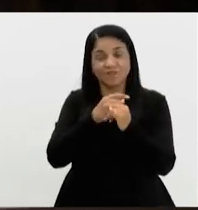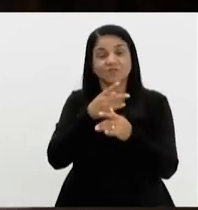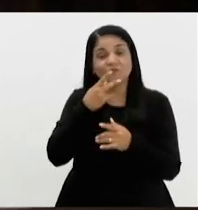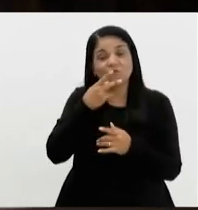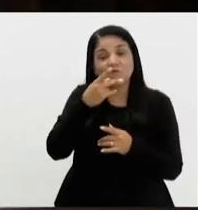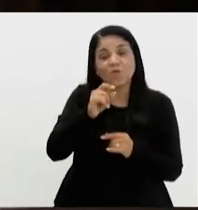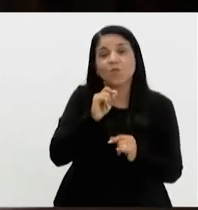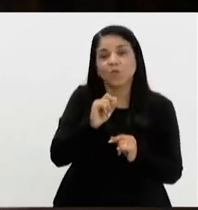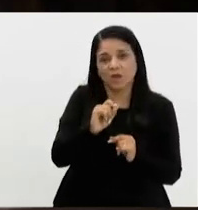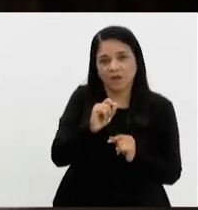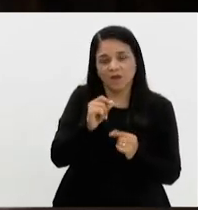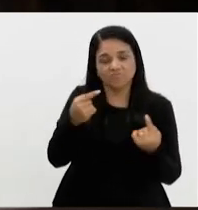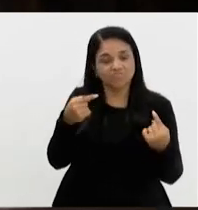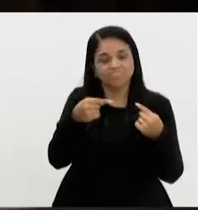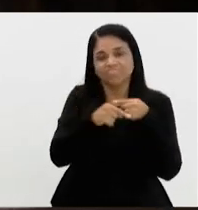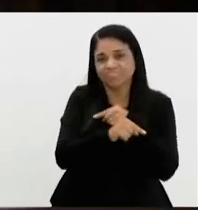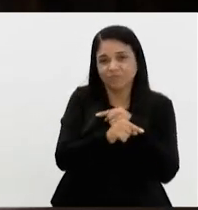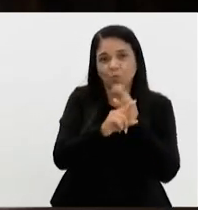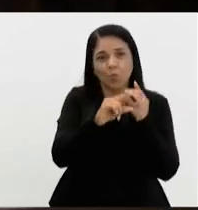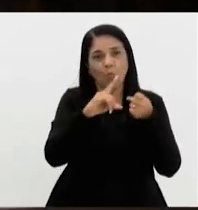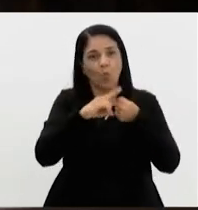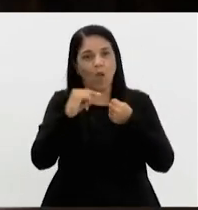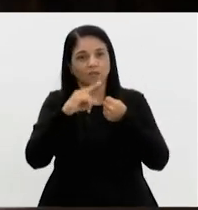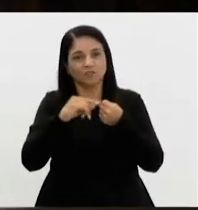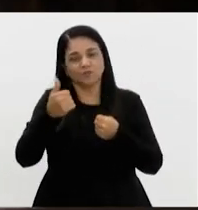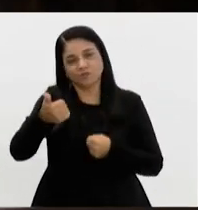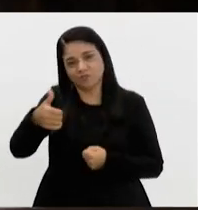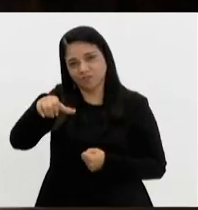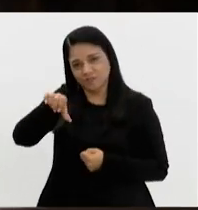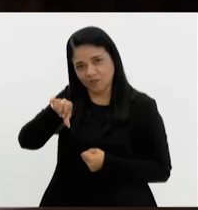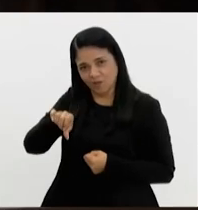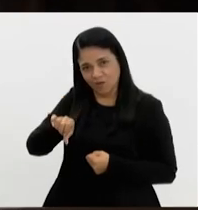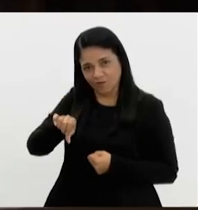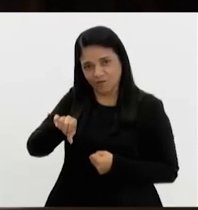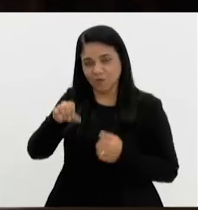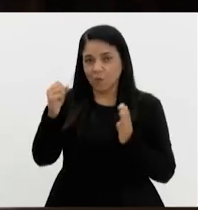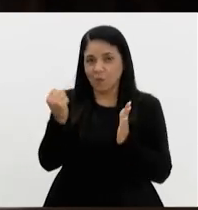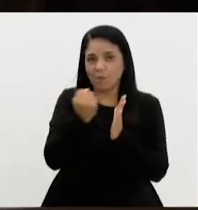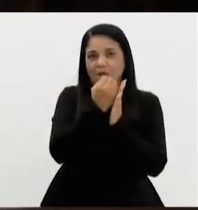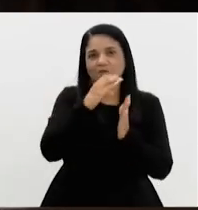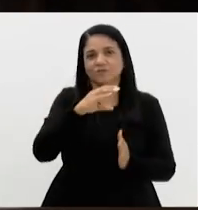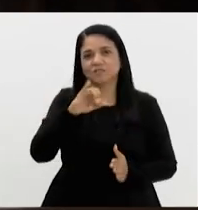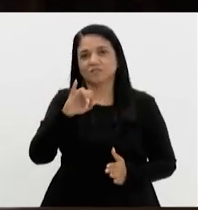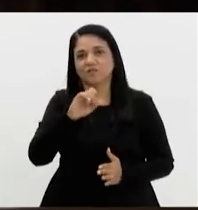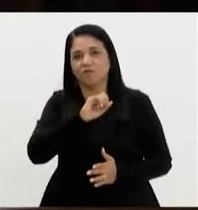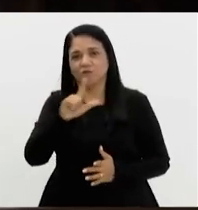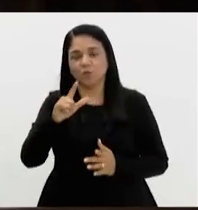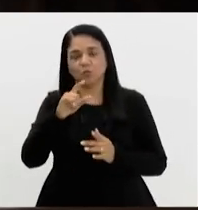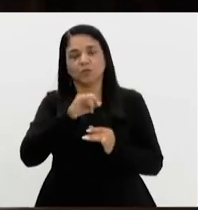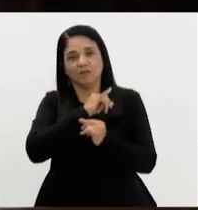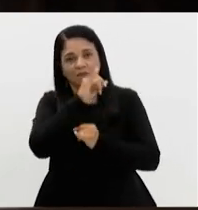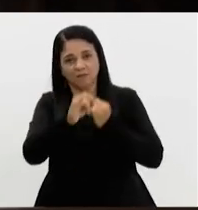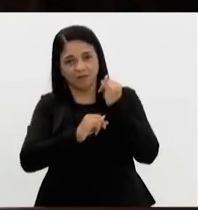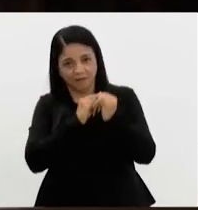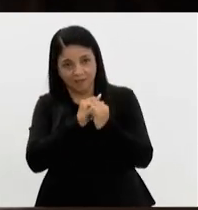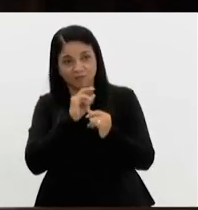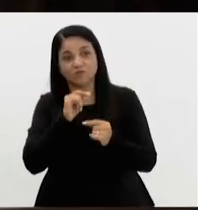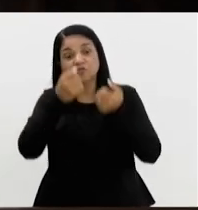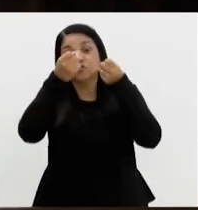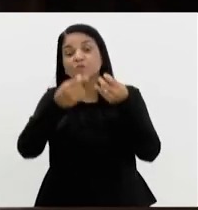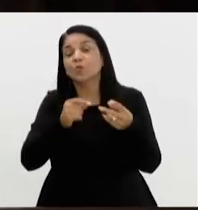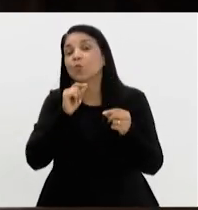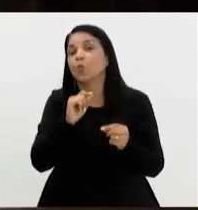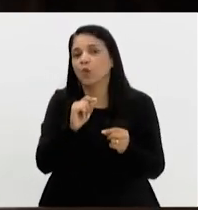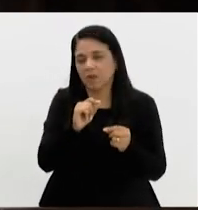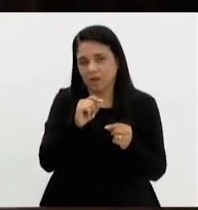em desacordo com o que diz o artigo 19 do Marco civil da internet e o que diz o artigo 19 do Marco civil da internet